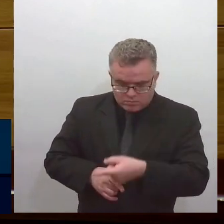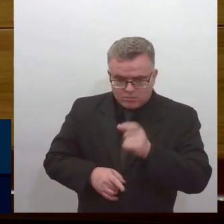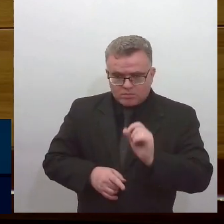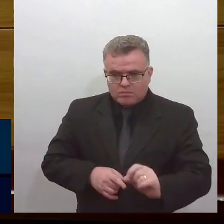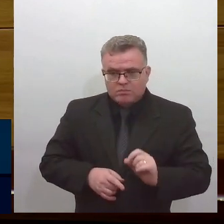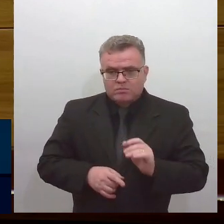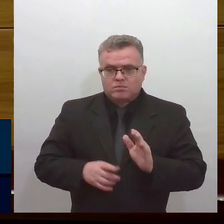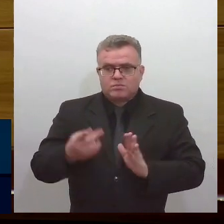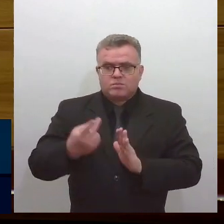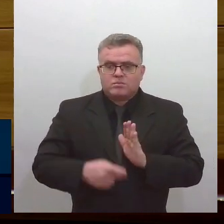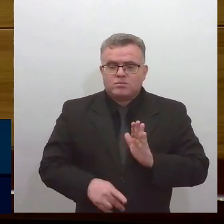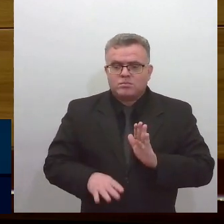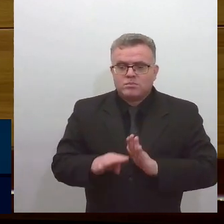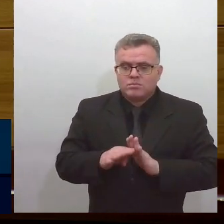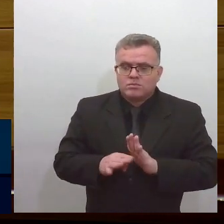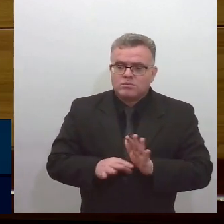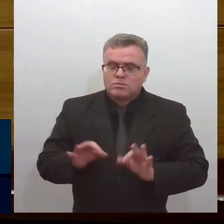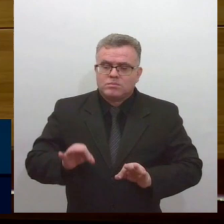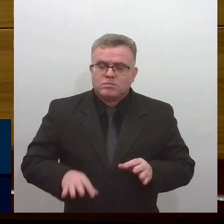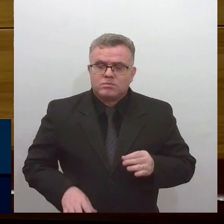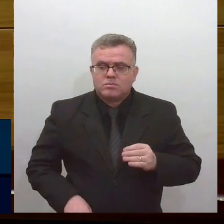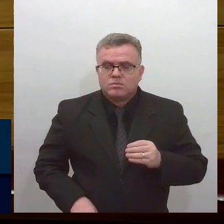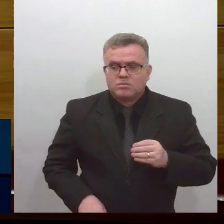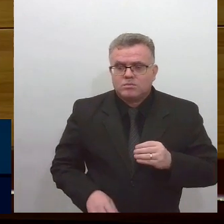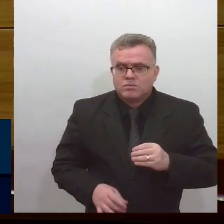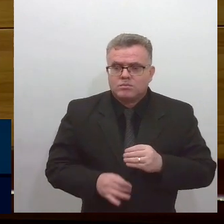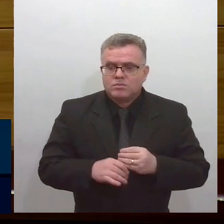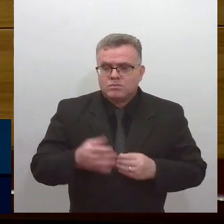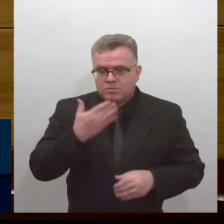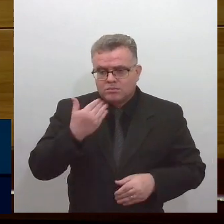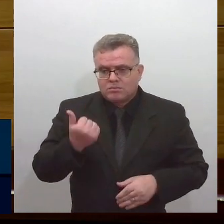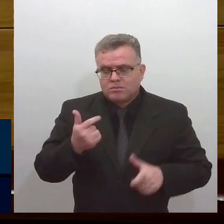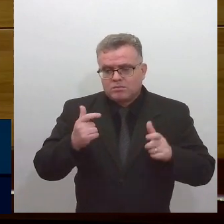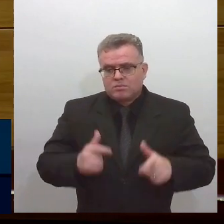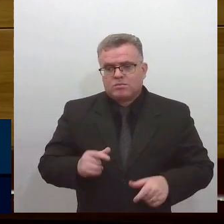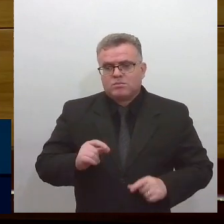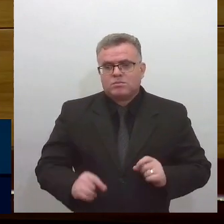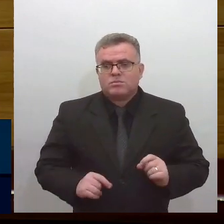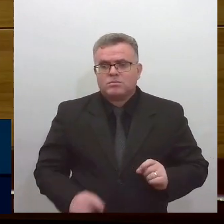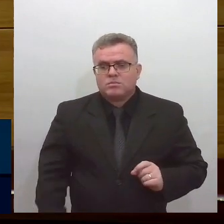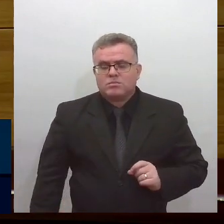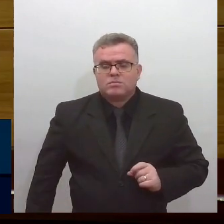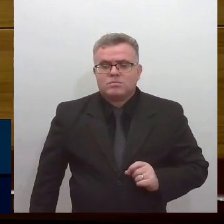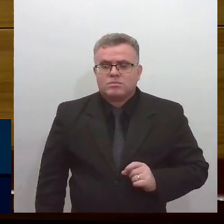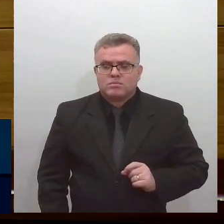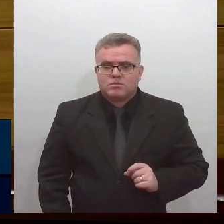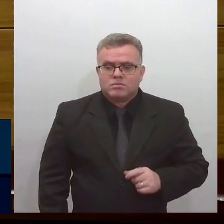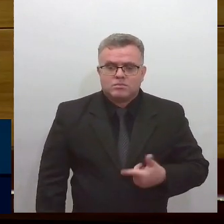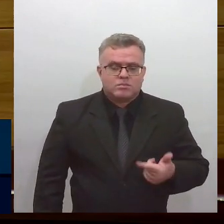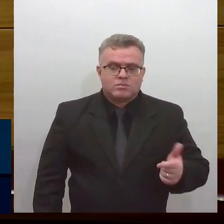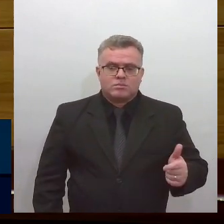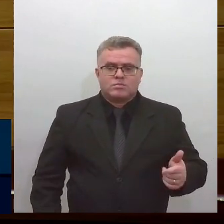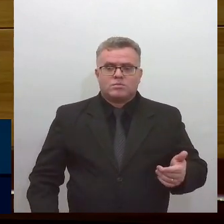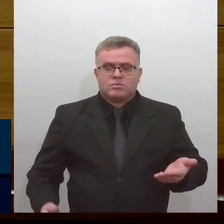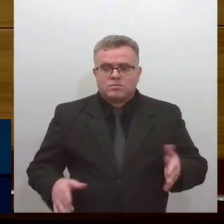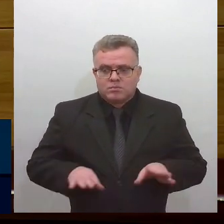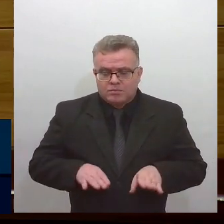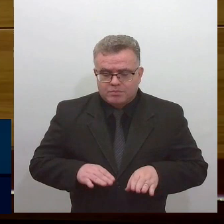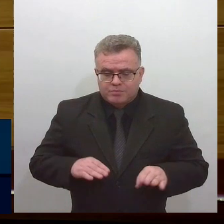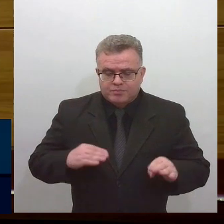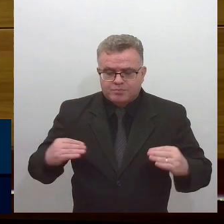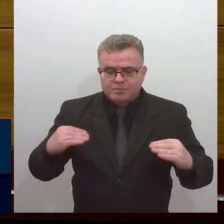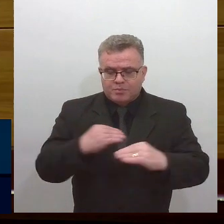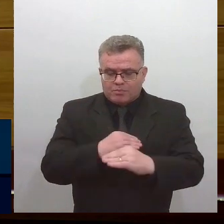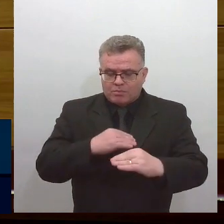pra gente incorporar eh melhorias na rodovia por exemplo lá não tem acostamento isso então a gente precisa colocar